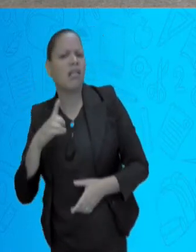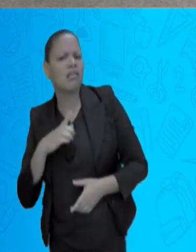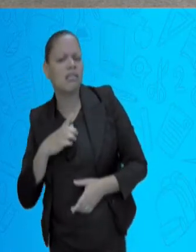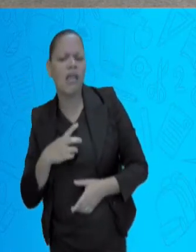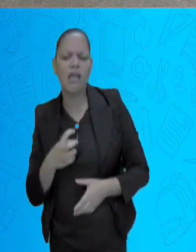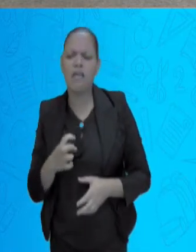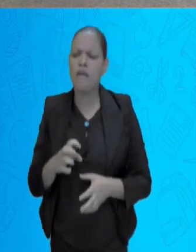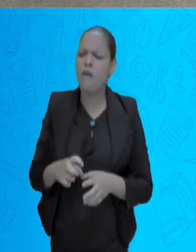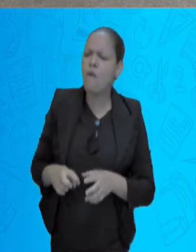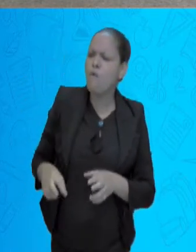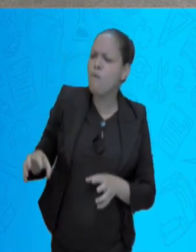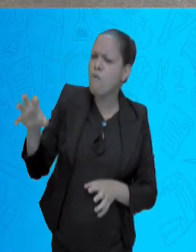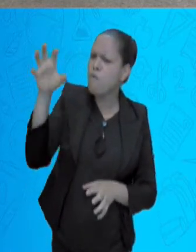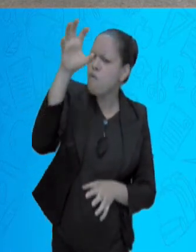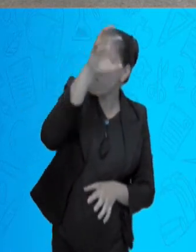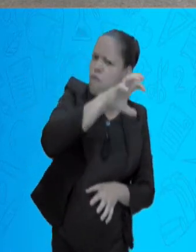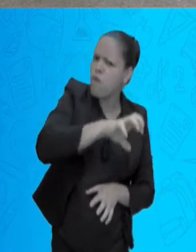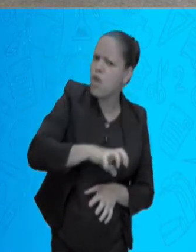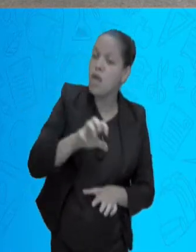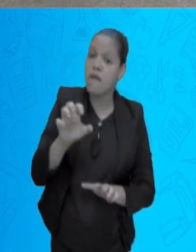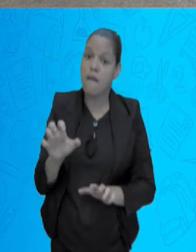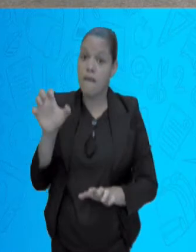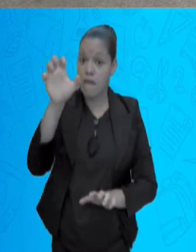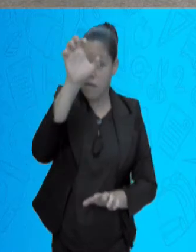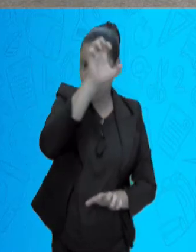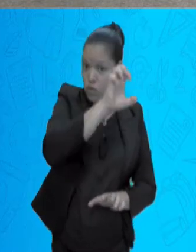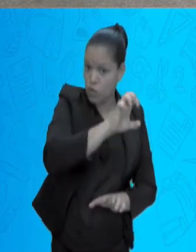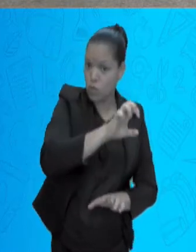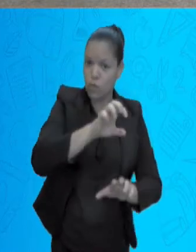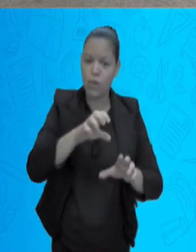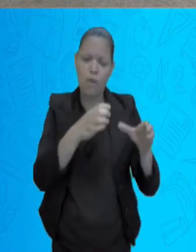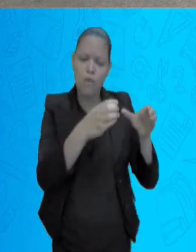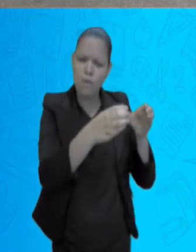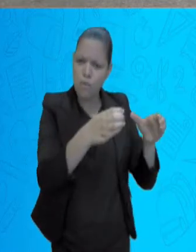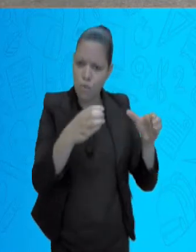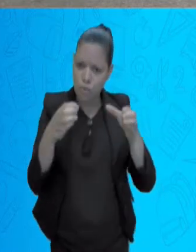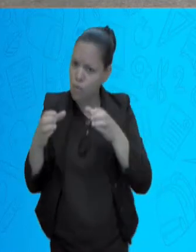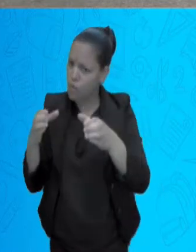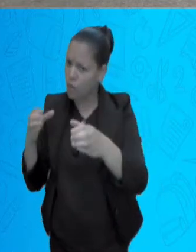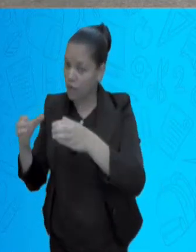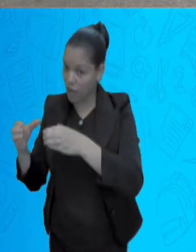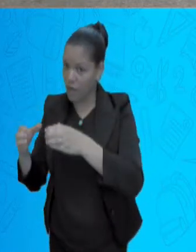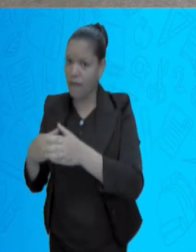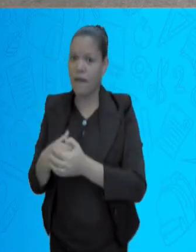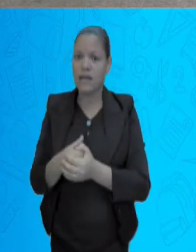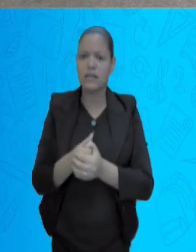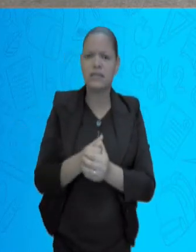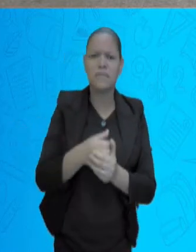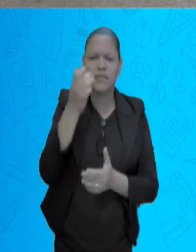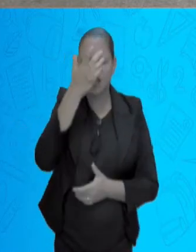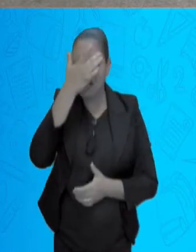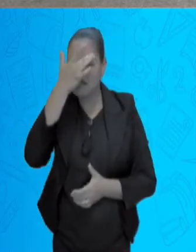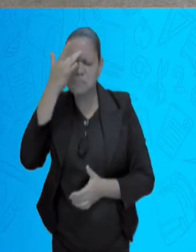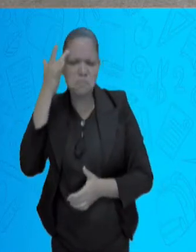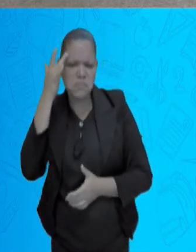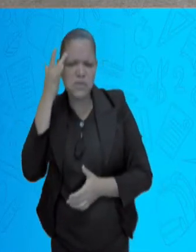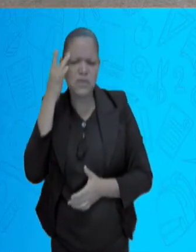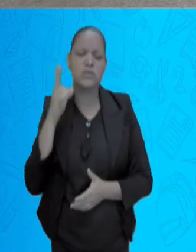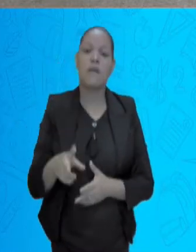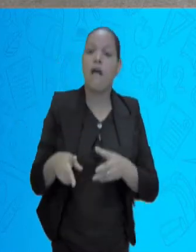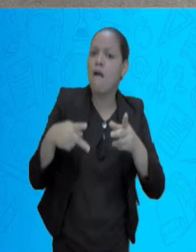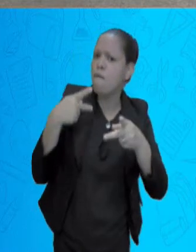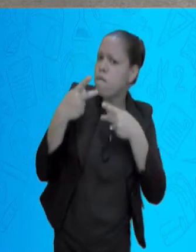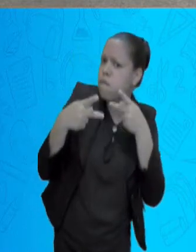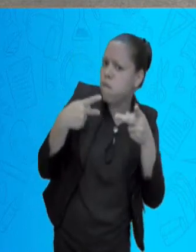E, falam E. E não falam O, falam O. Mas isso aí nós vamos detalhar